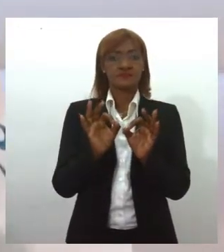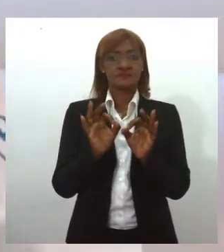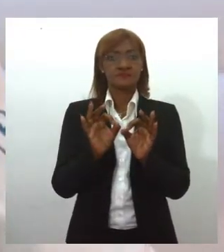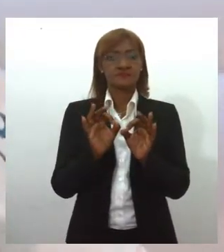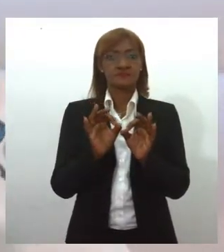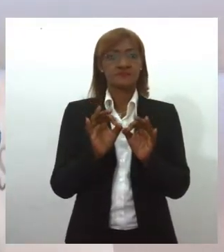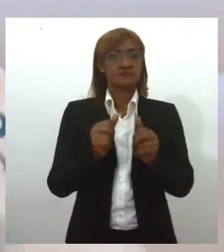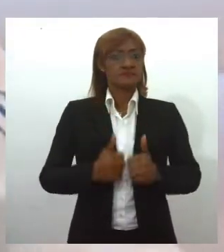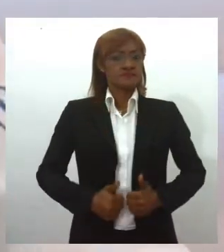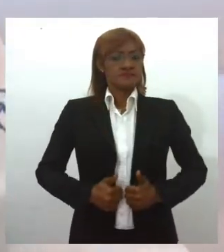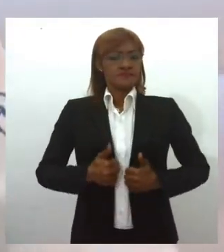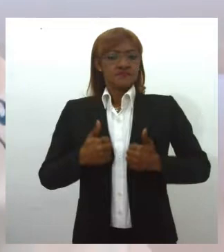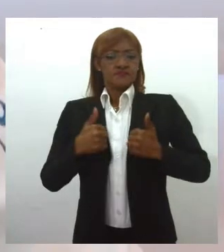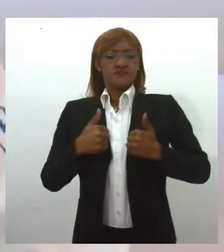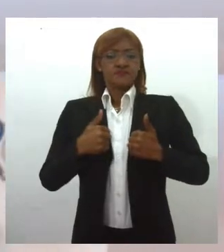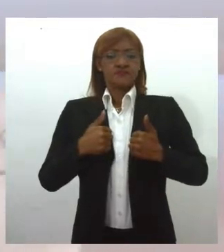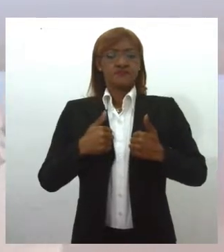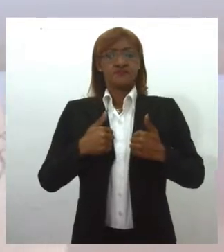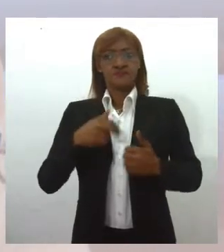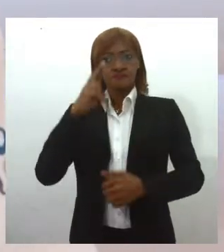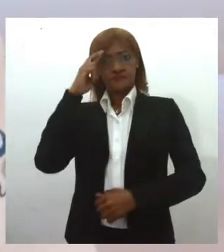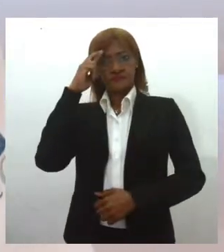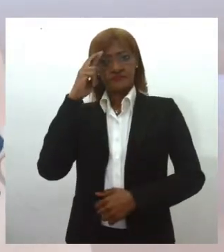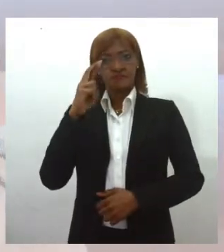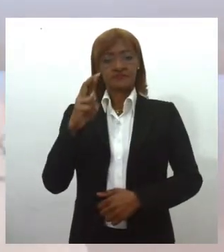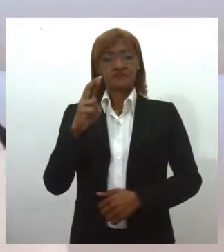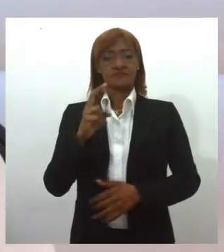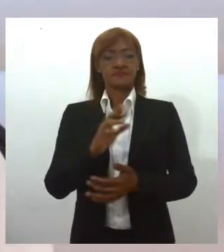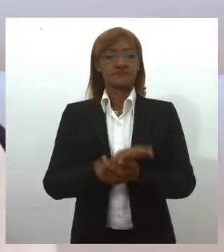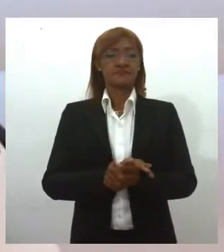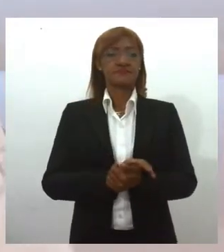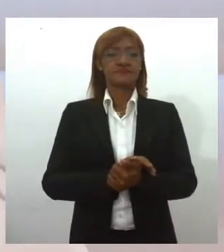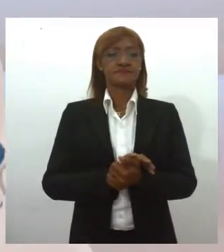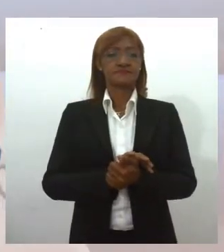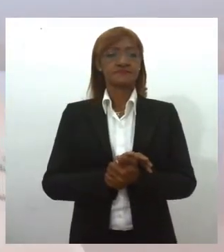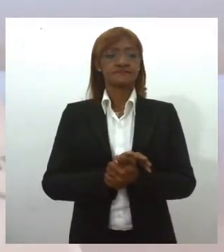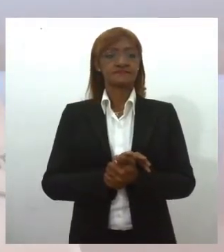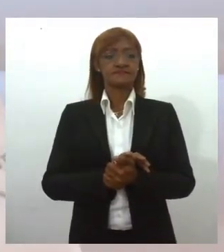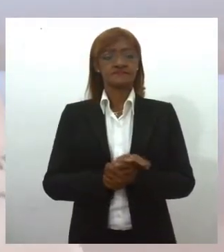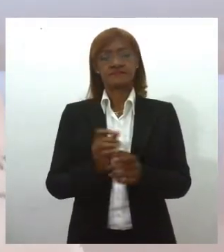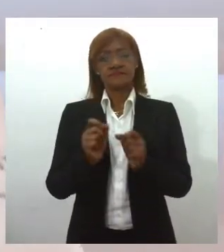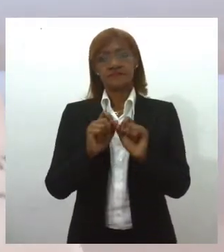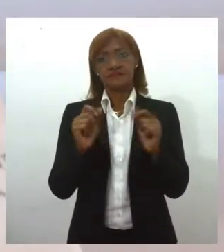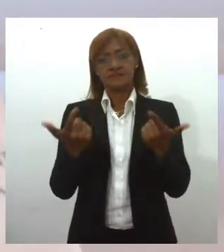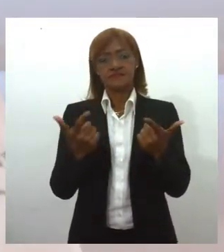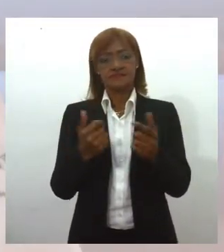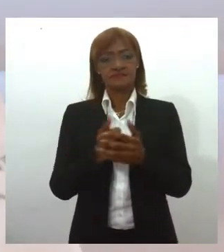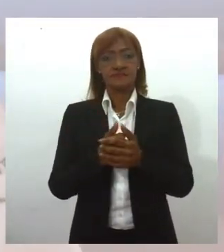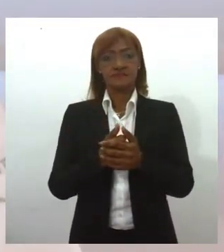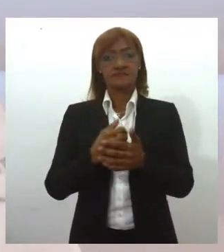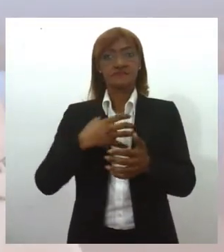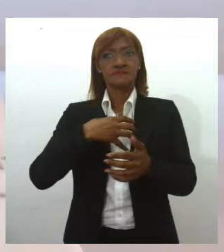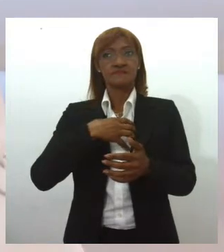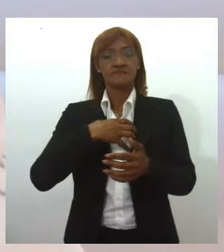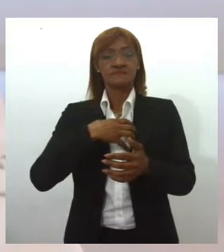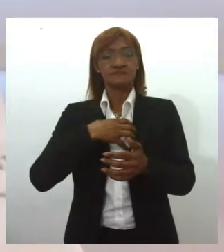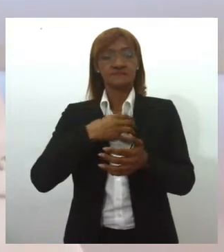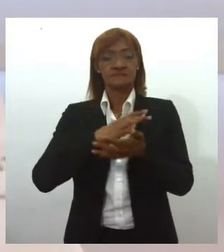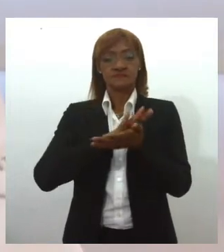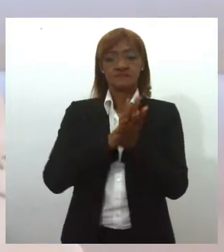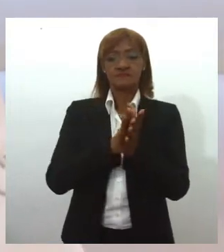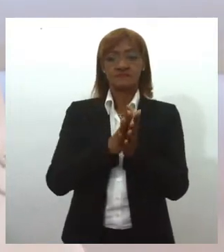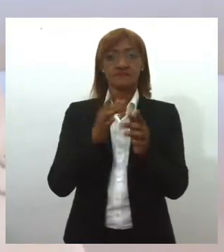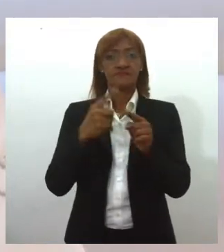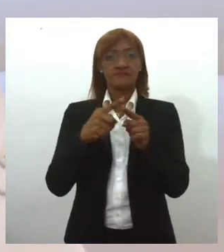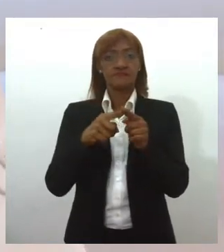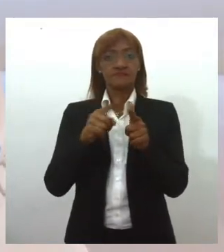pela posição de chefe, de família, enfim, e por, logicamente, o preconceito em relação ao exame do toque